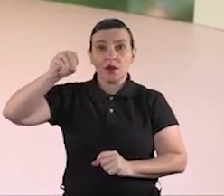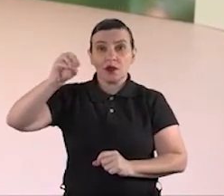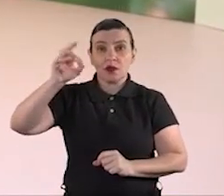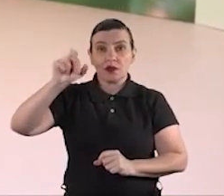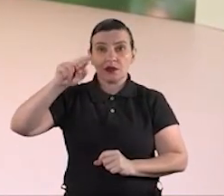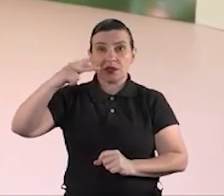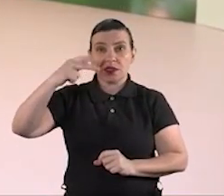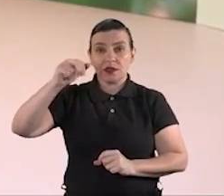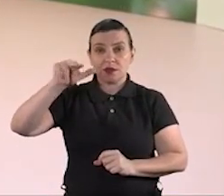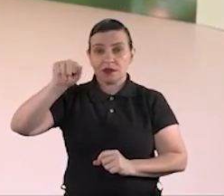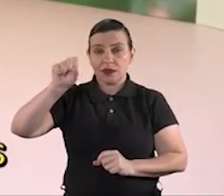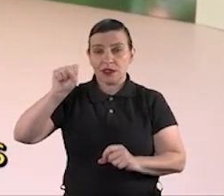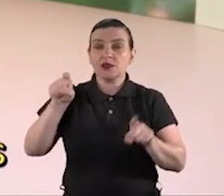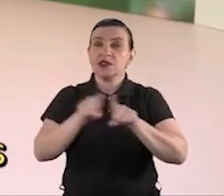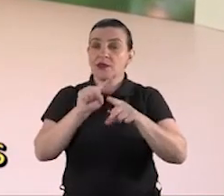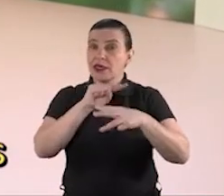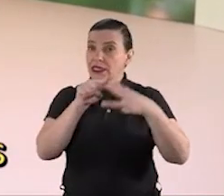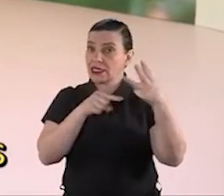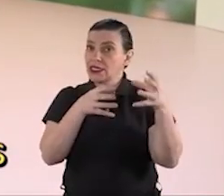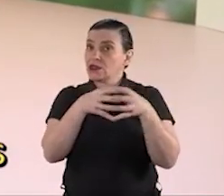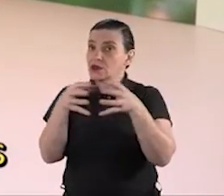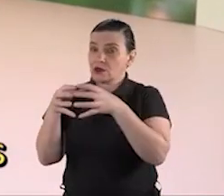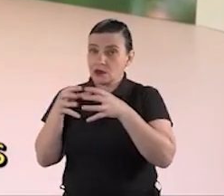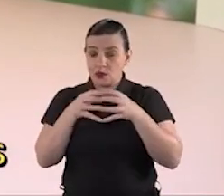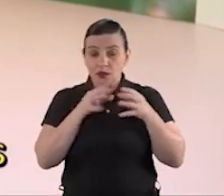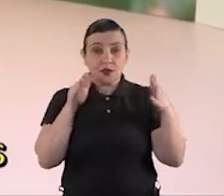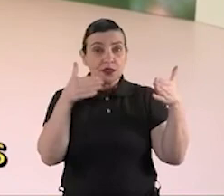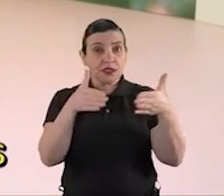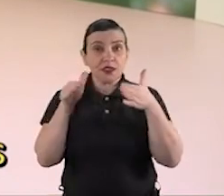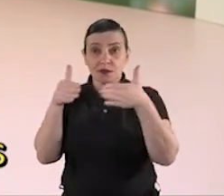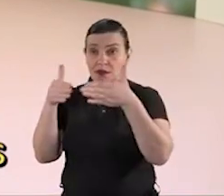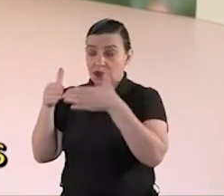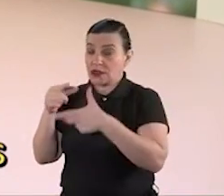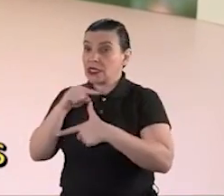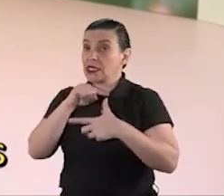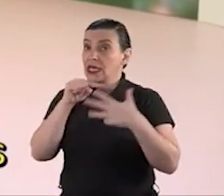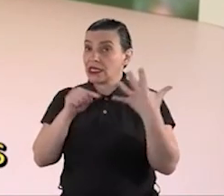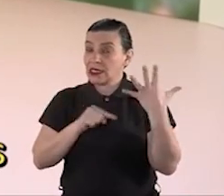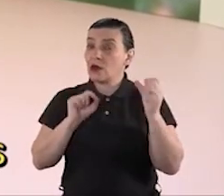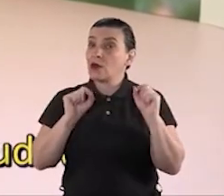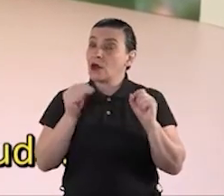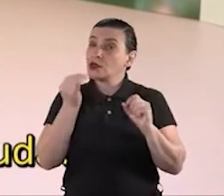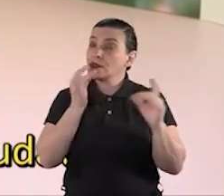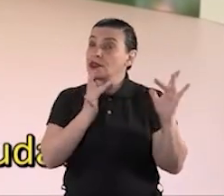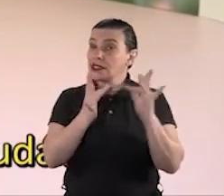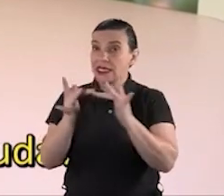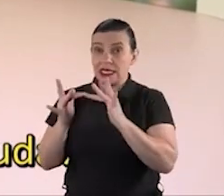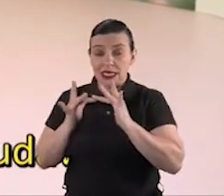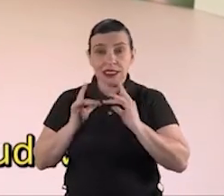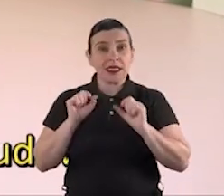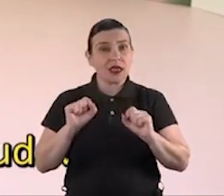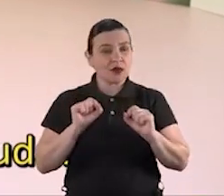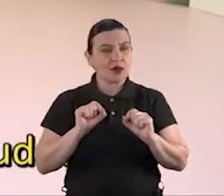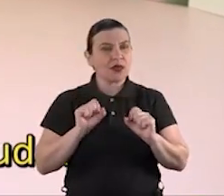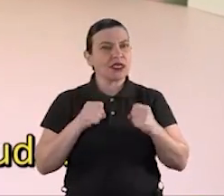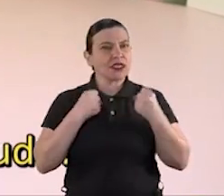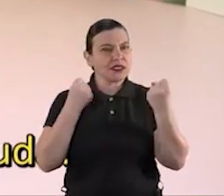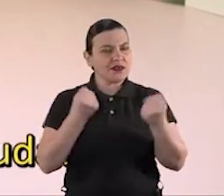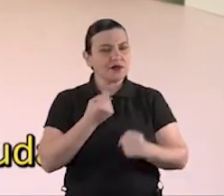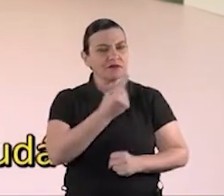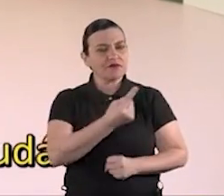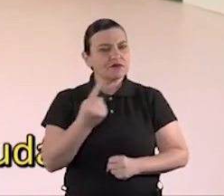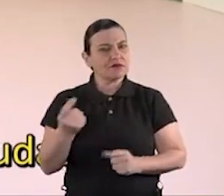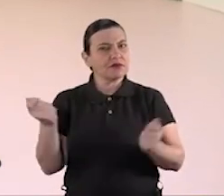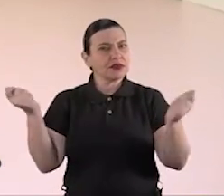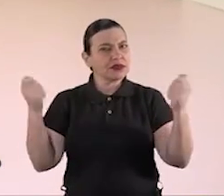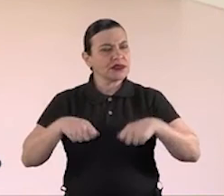outras são três grupos funcionais específicos e como Cada um pode se relacionar com seus próprios esforços individuais Para